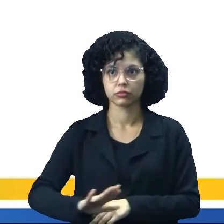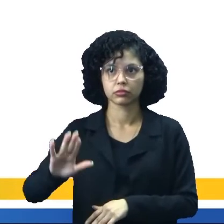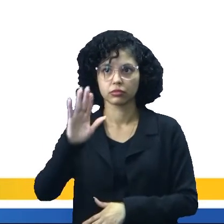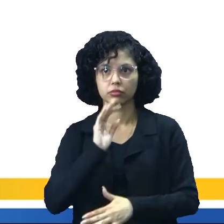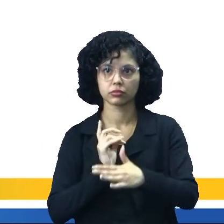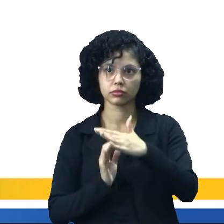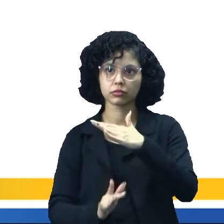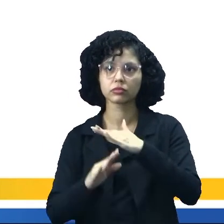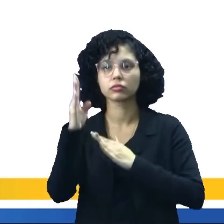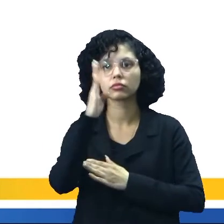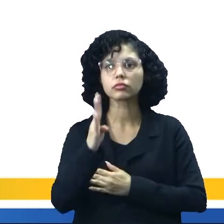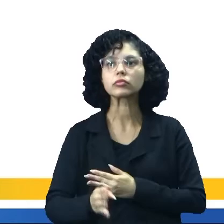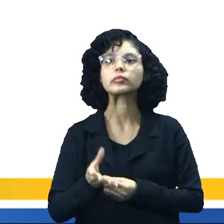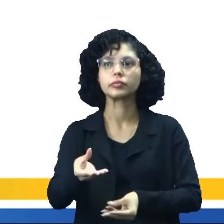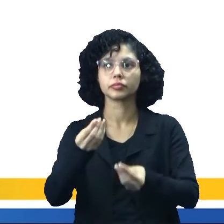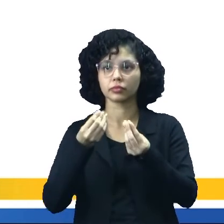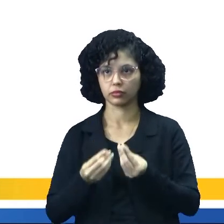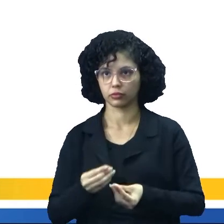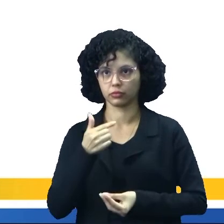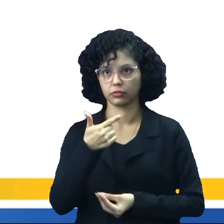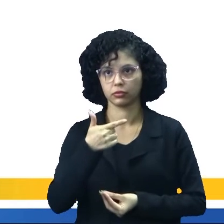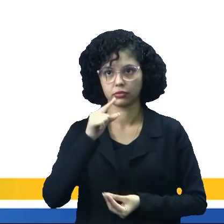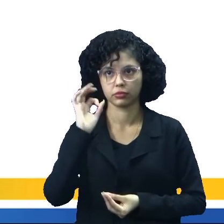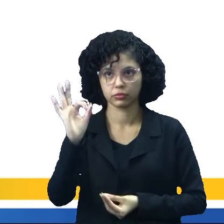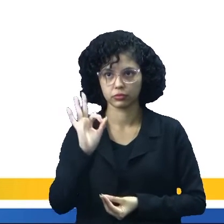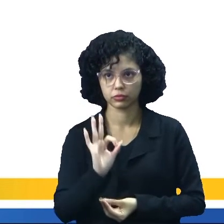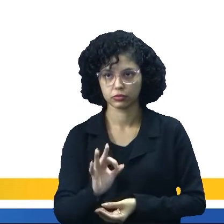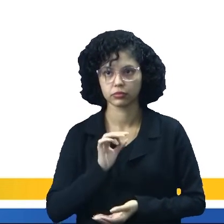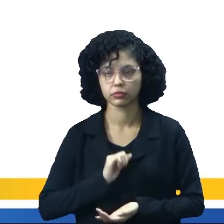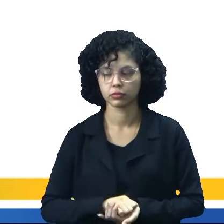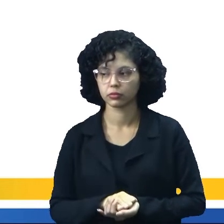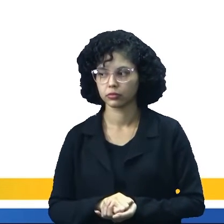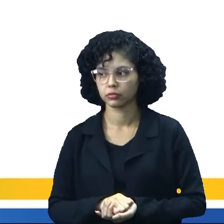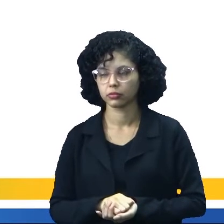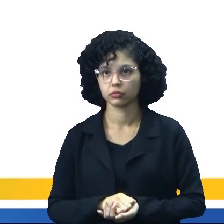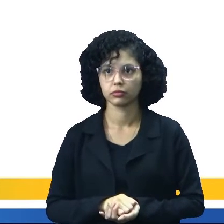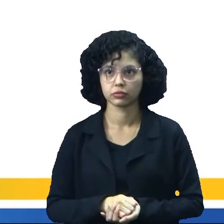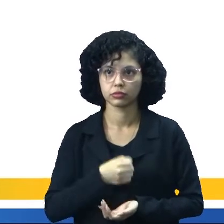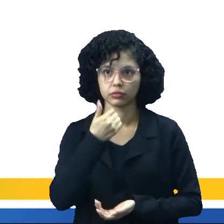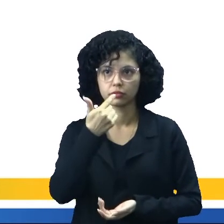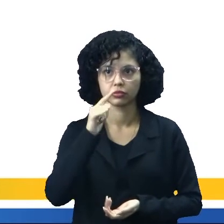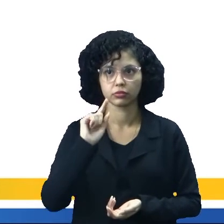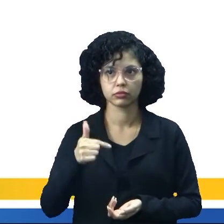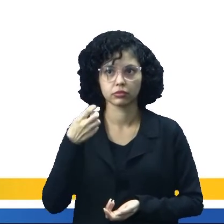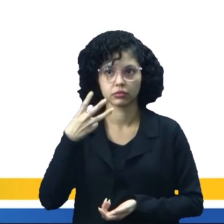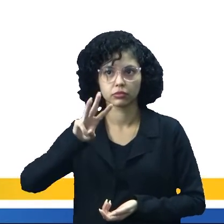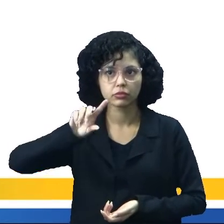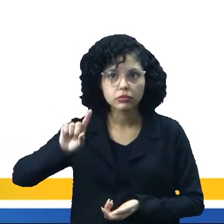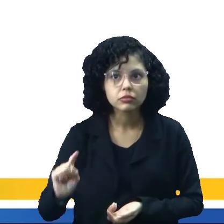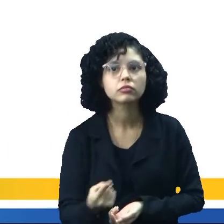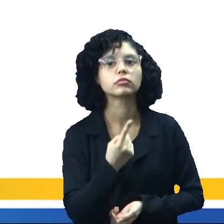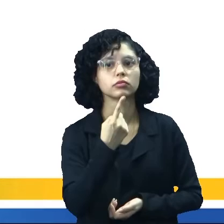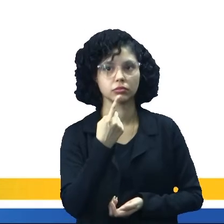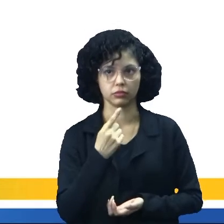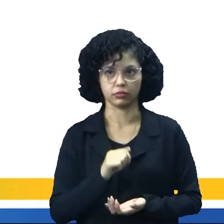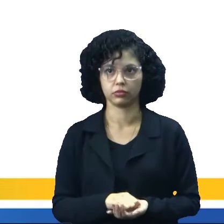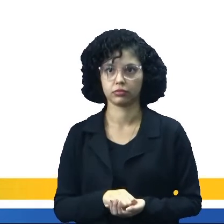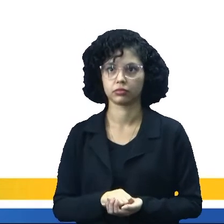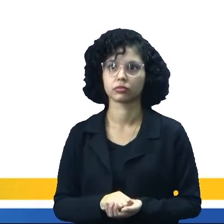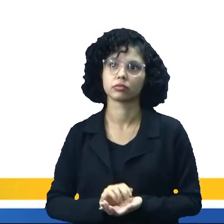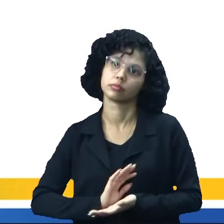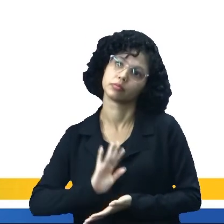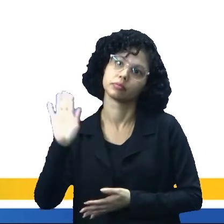Internacional para Migrações, OIM. O Brasil ele recebeu em torno de 2% dos 2,3 milhões